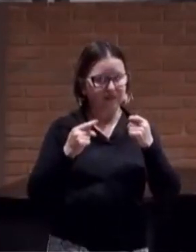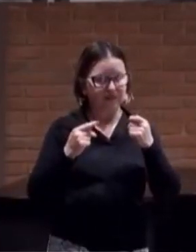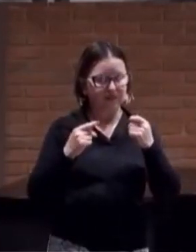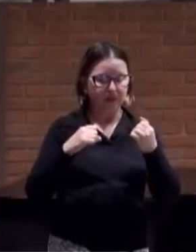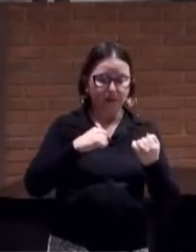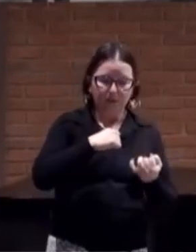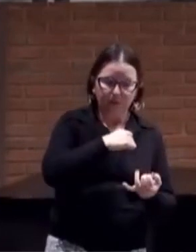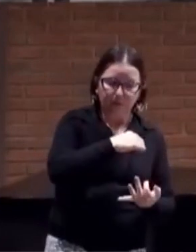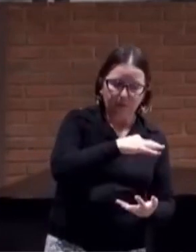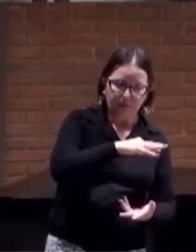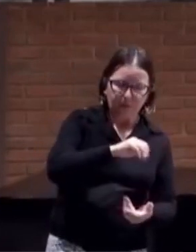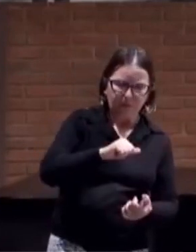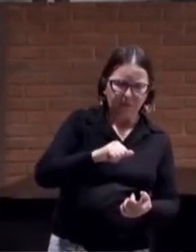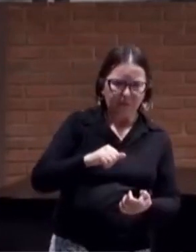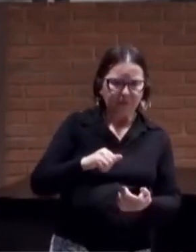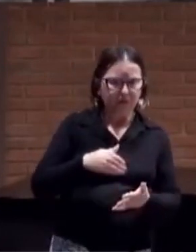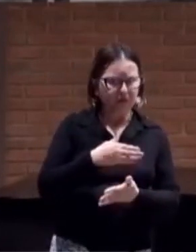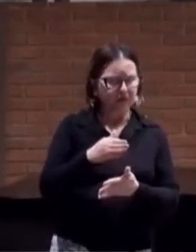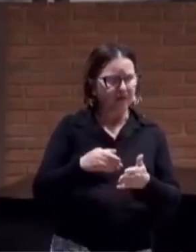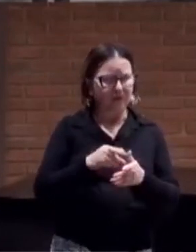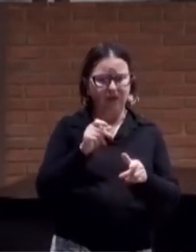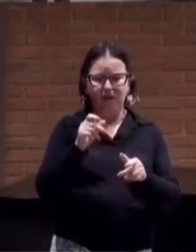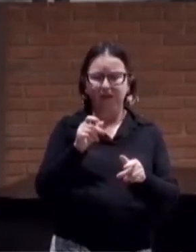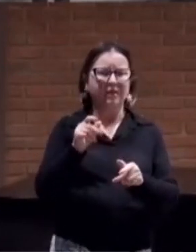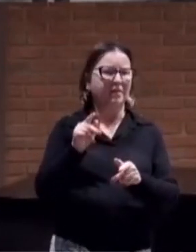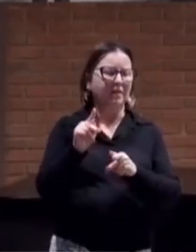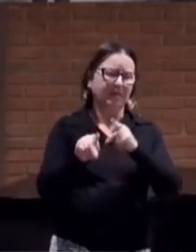mundo mascarado,